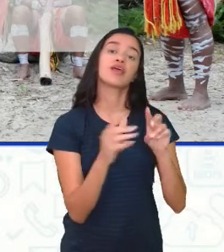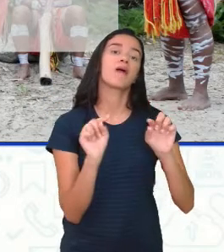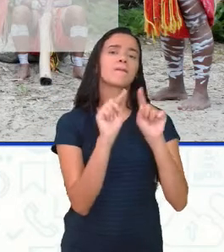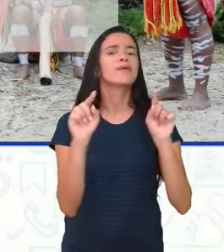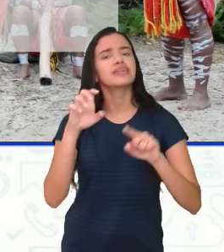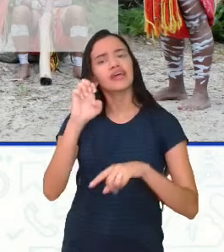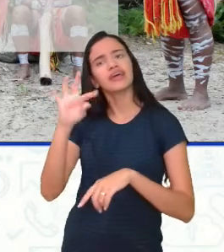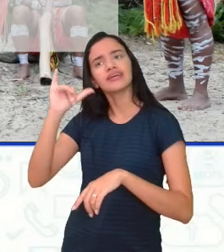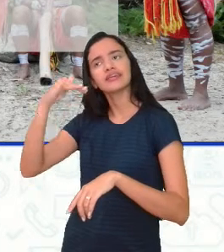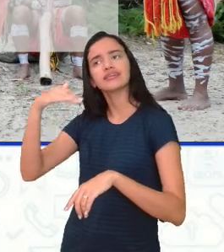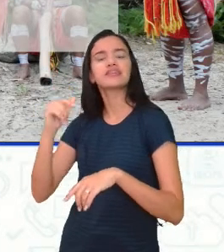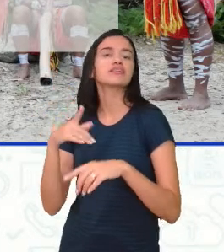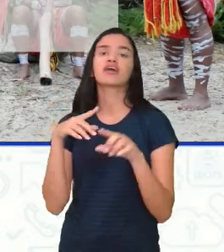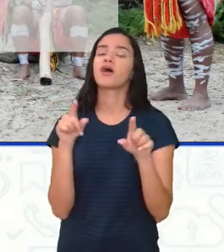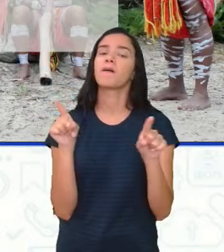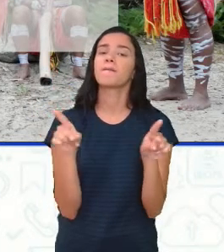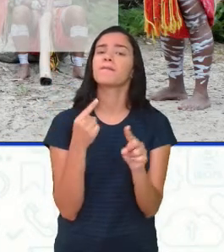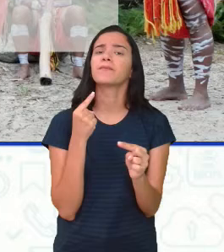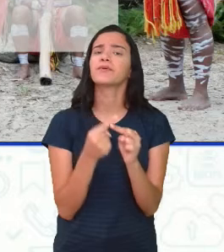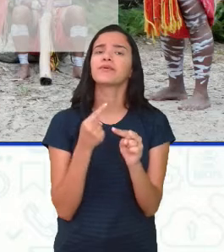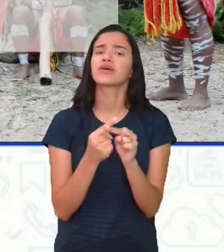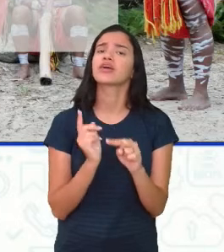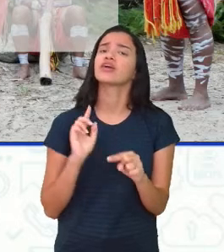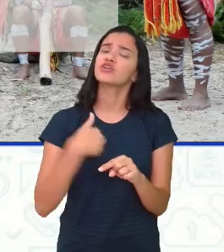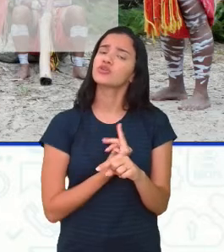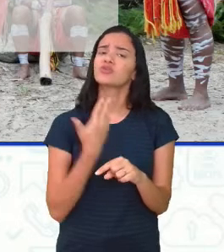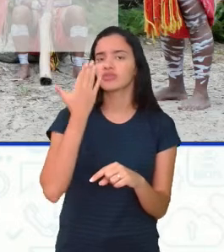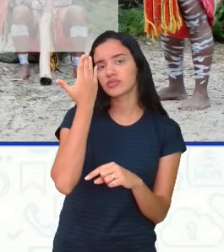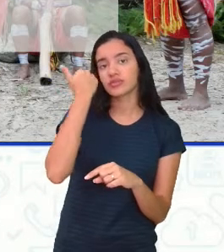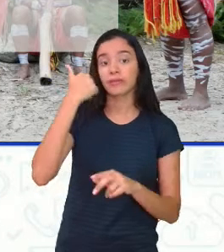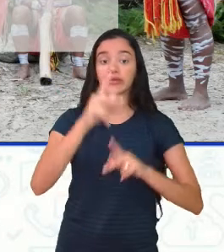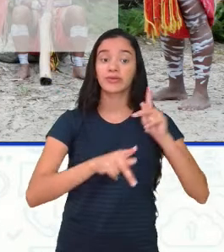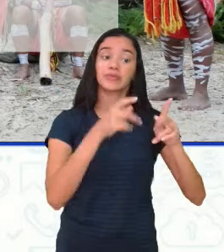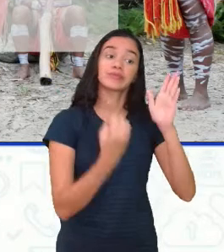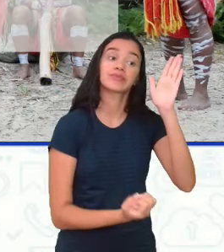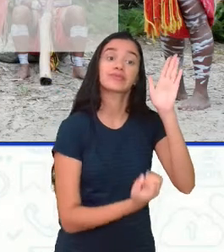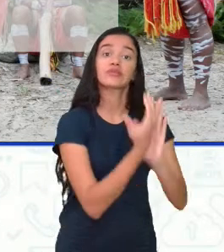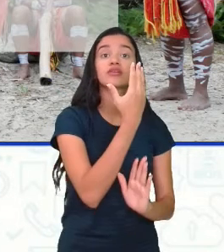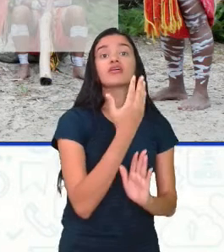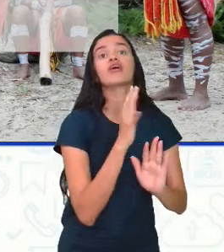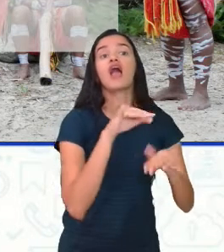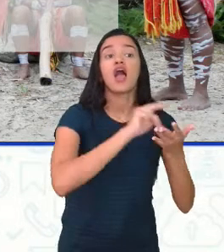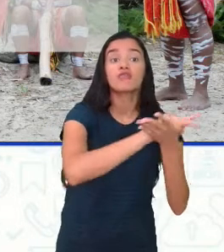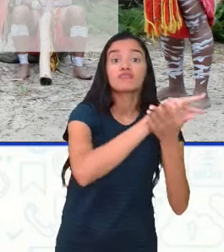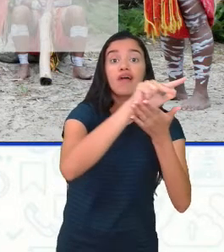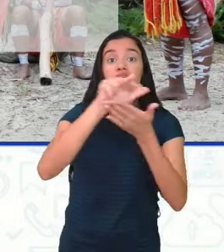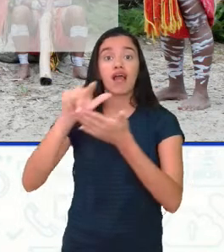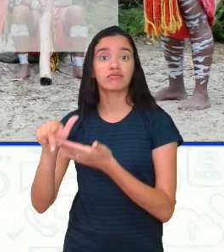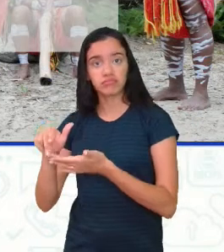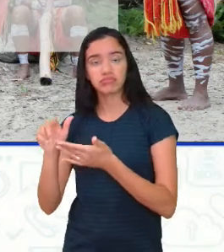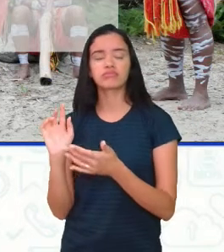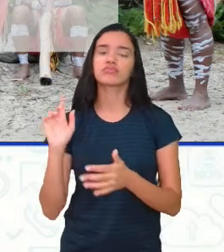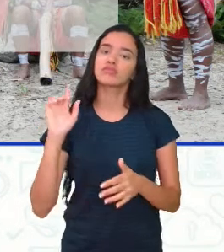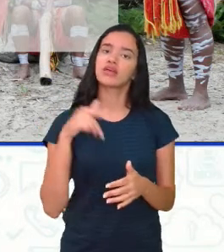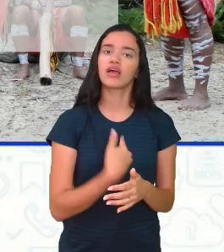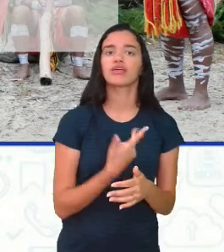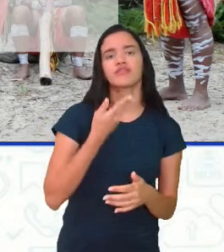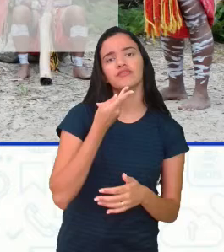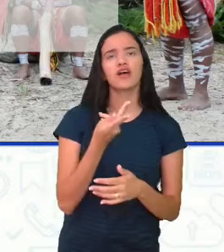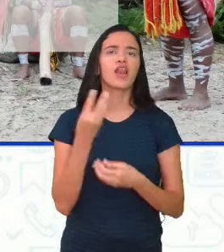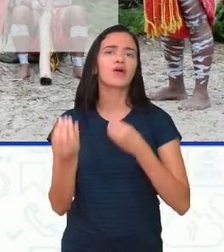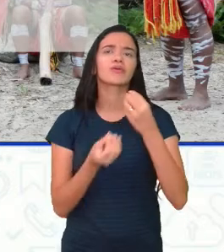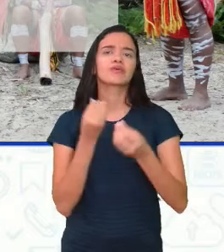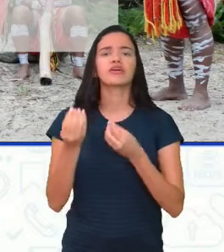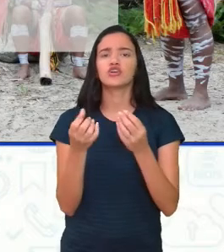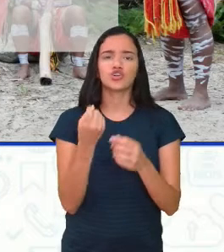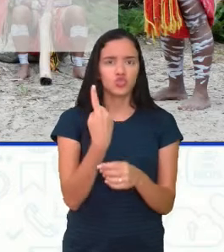quê? Porque a música indígena, a gente sabe que os povos originários, né, Gina? Sim. Eles são vários. A gente, às vezes, fala como se fosse